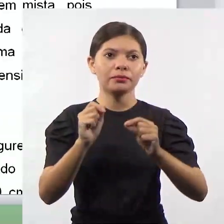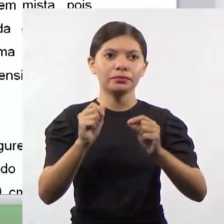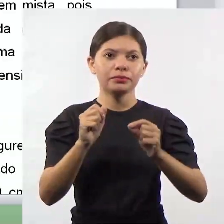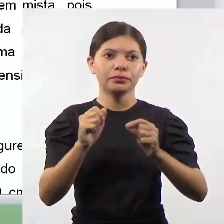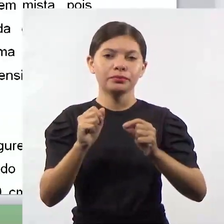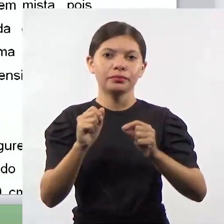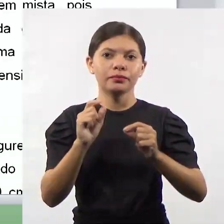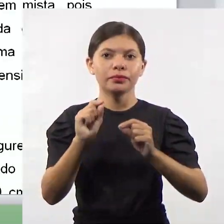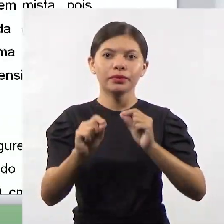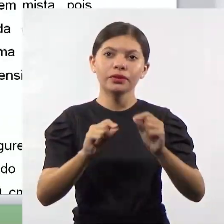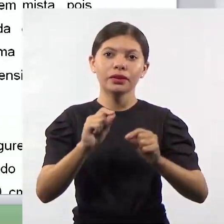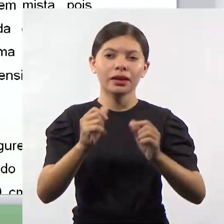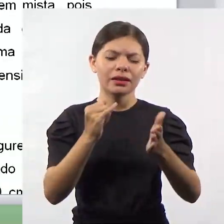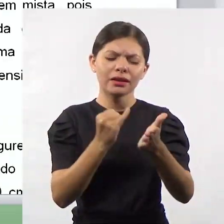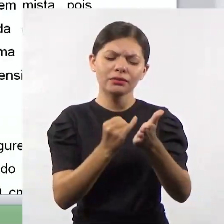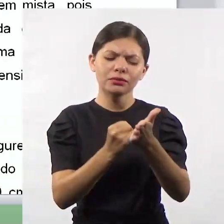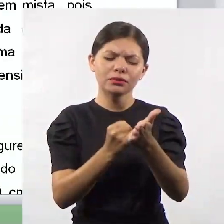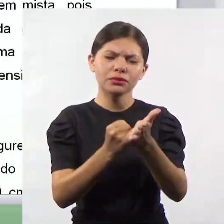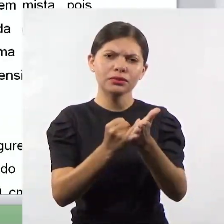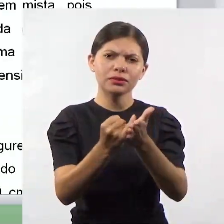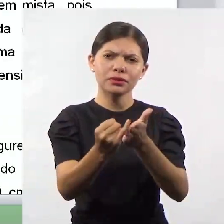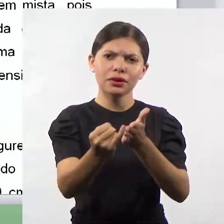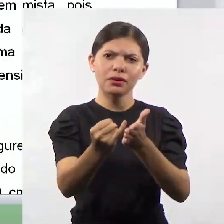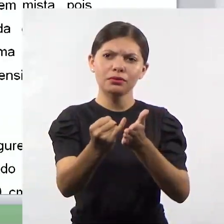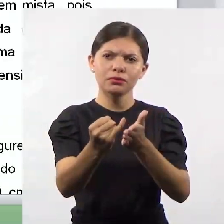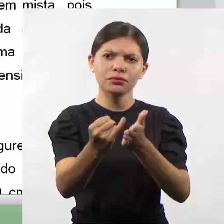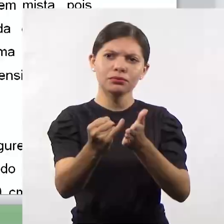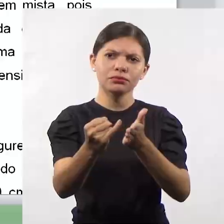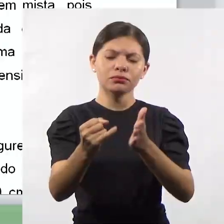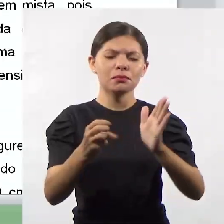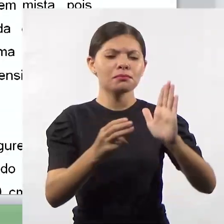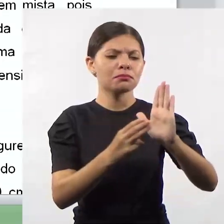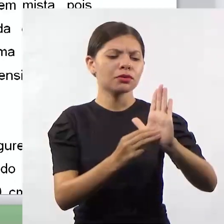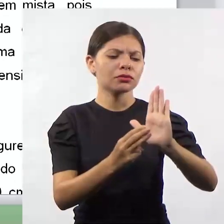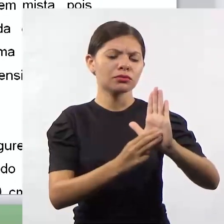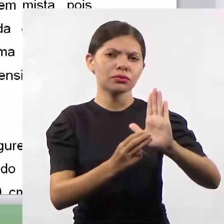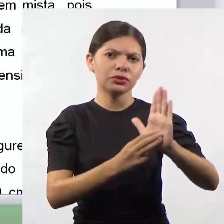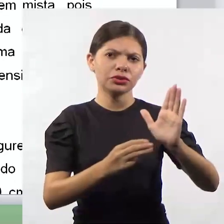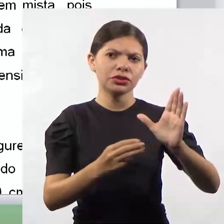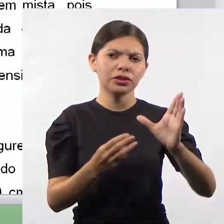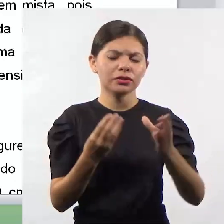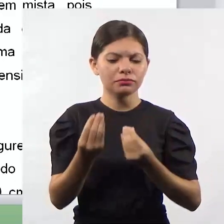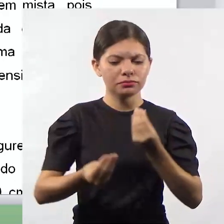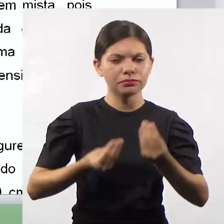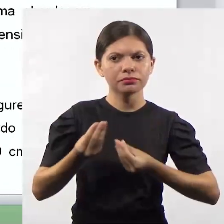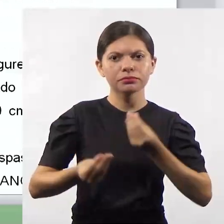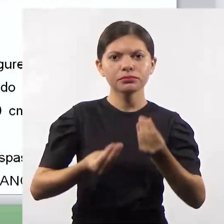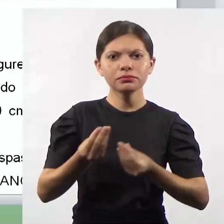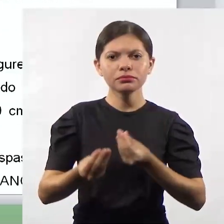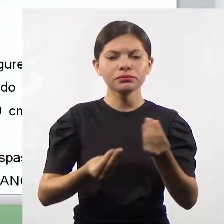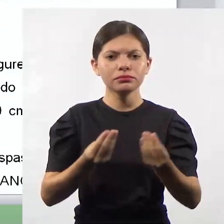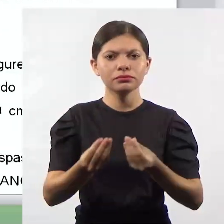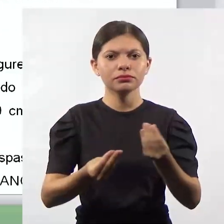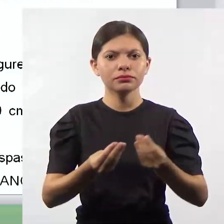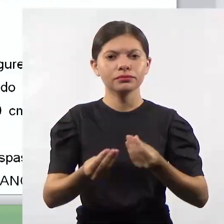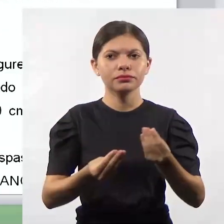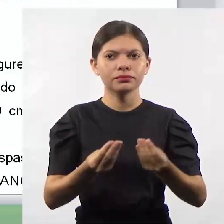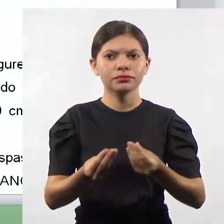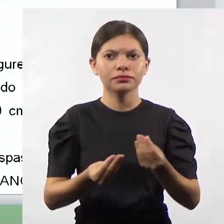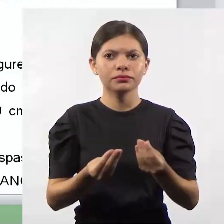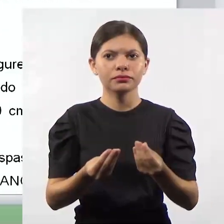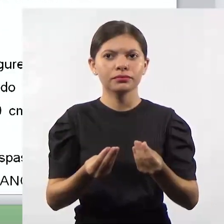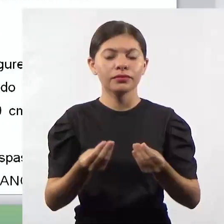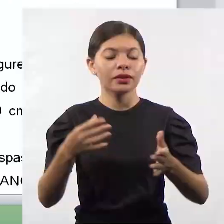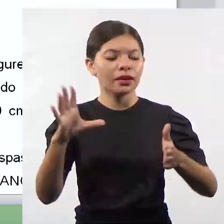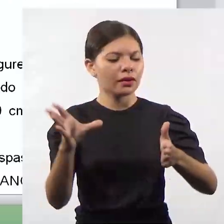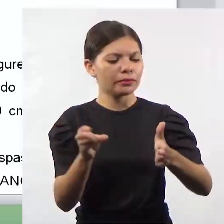introdução como que vai ser o meu, o quê? Percurso metodológico. Exatamente. Então, o que a gente falou? A gente já